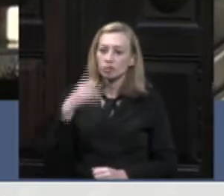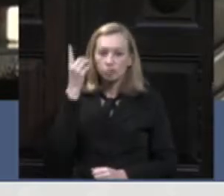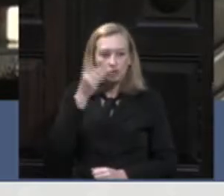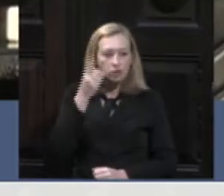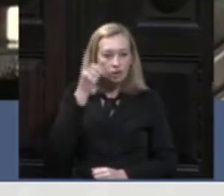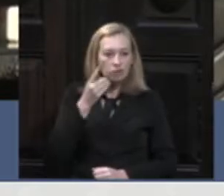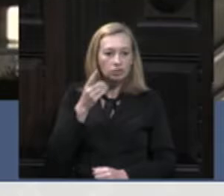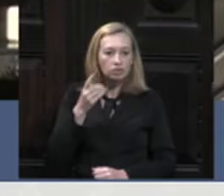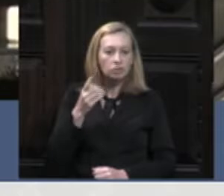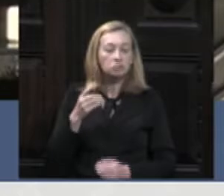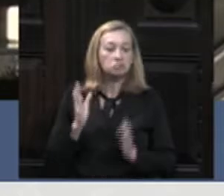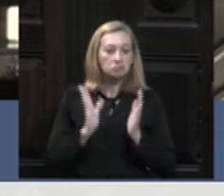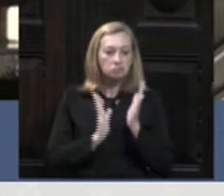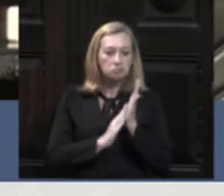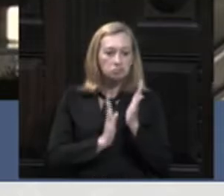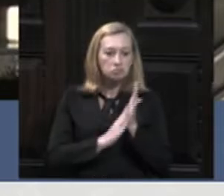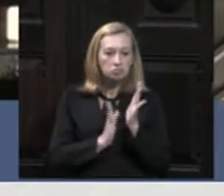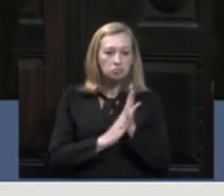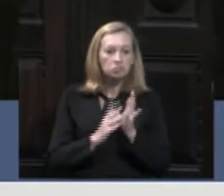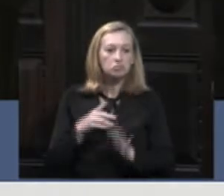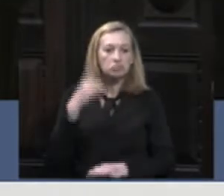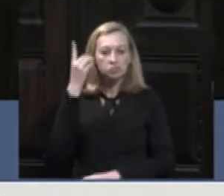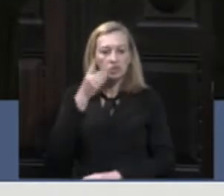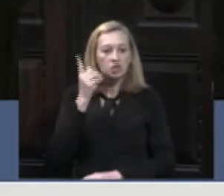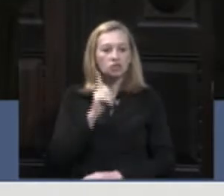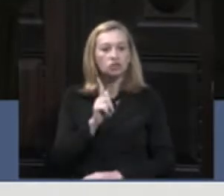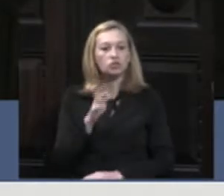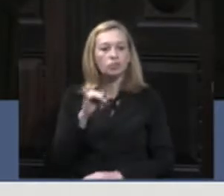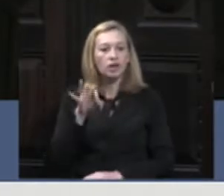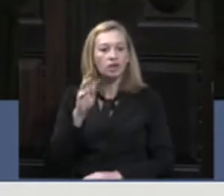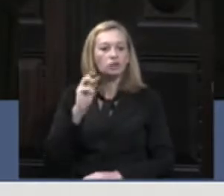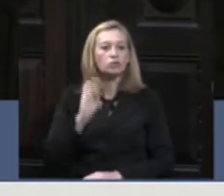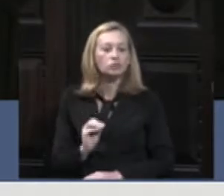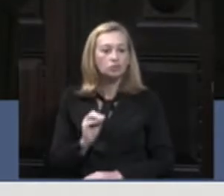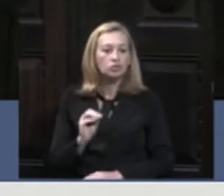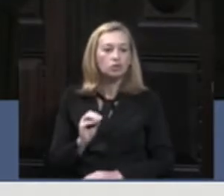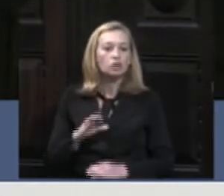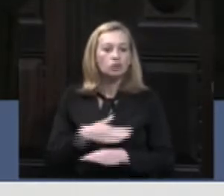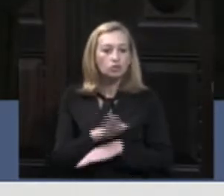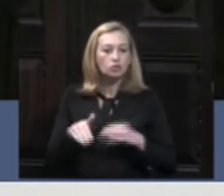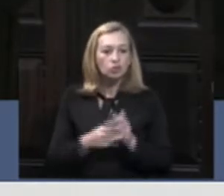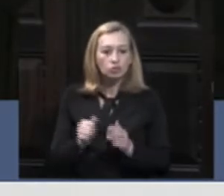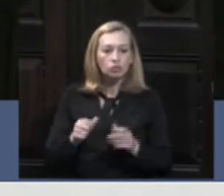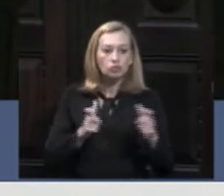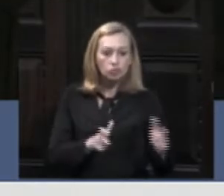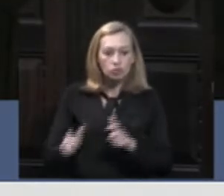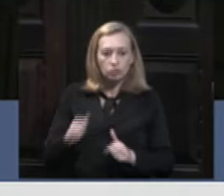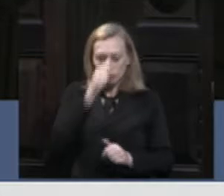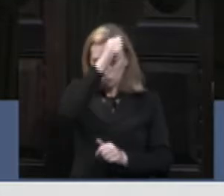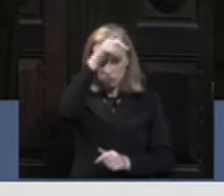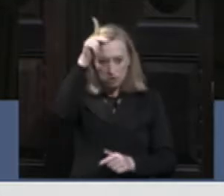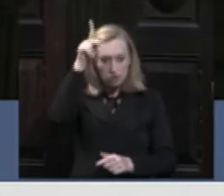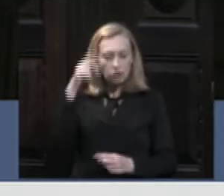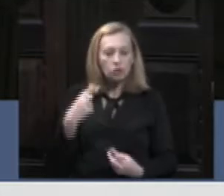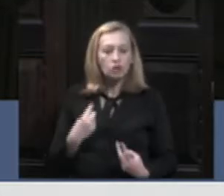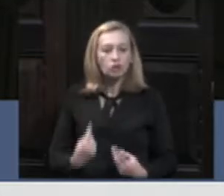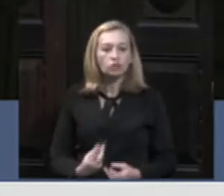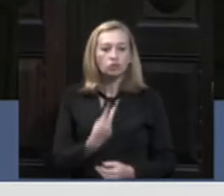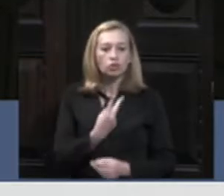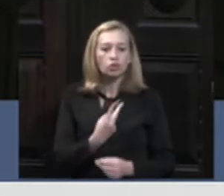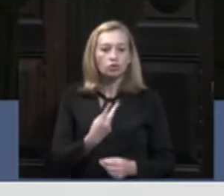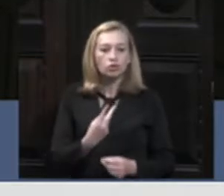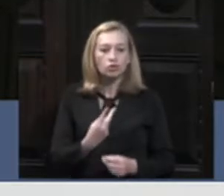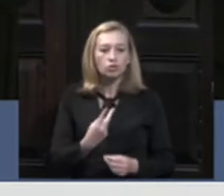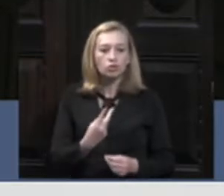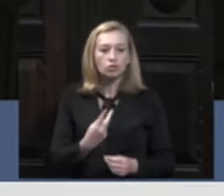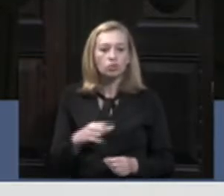iniciativa do deputado Gilberto Palmares, uma vez que todos os municípios da região metropolitana, os dois únicos que não estão